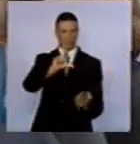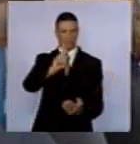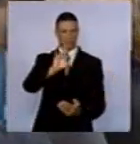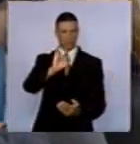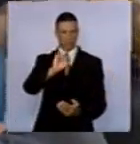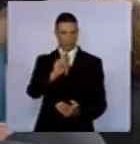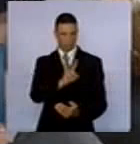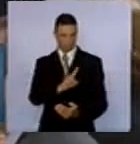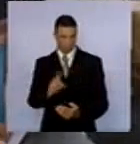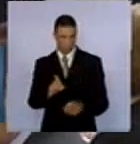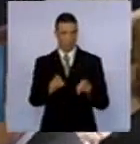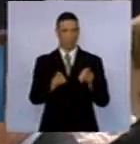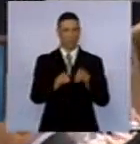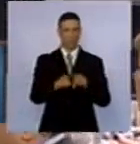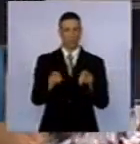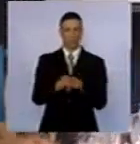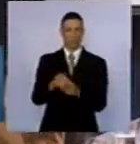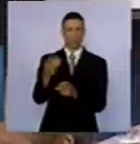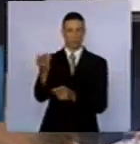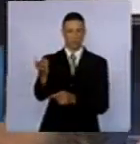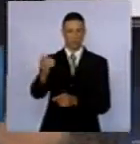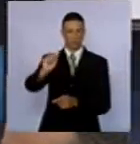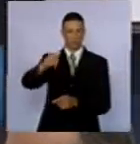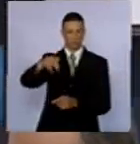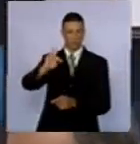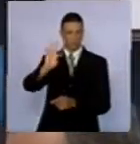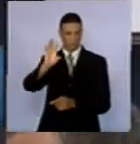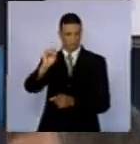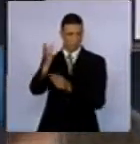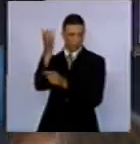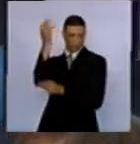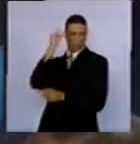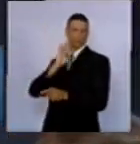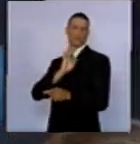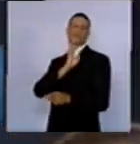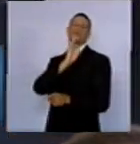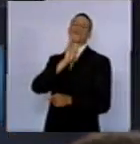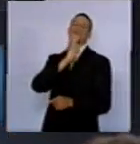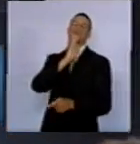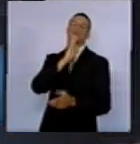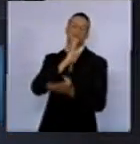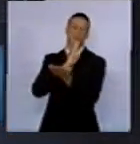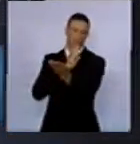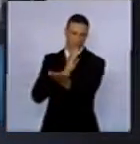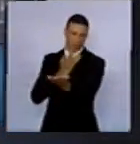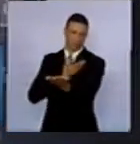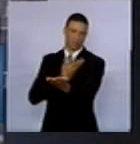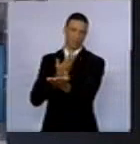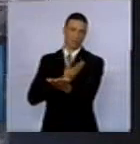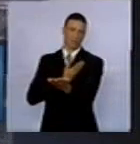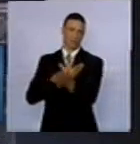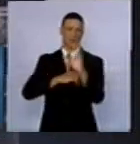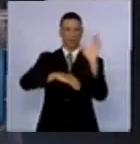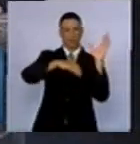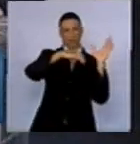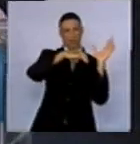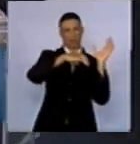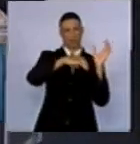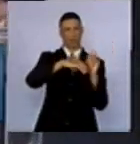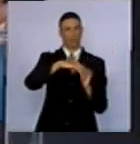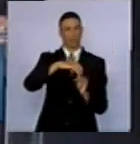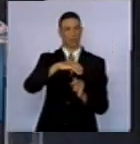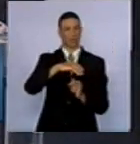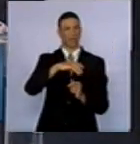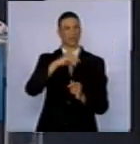Antônio Fonseca já nos conhecemos de outras circunstâncias cuida na nossa terceira câmera responsável pelo setor